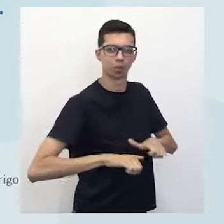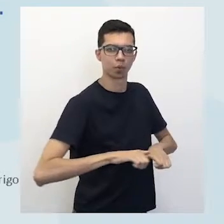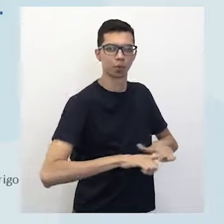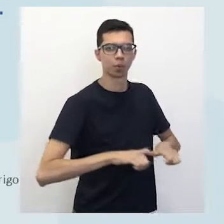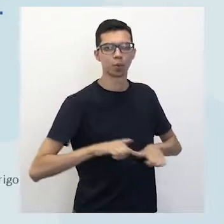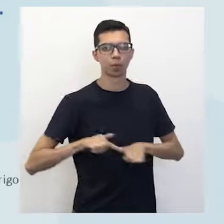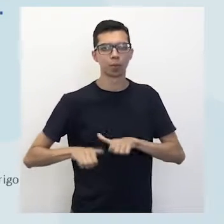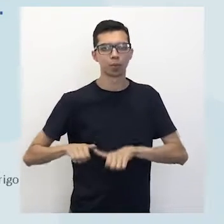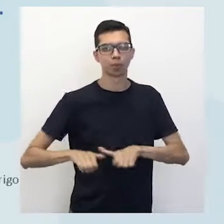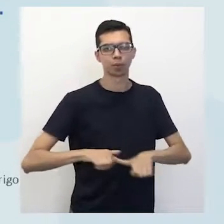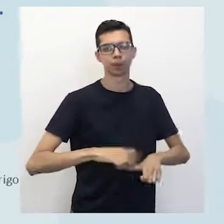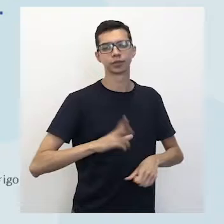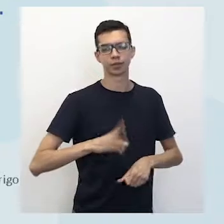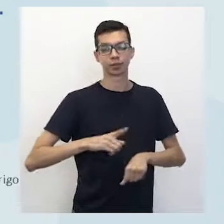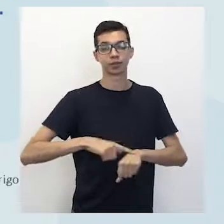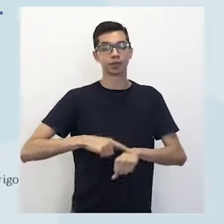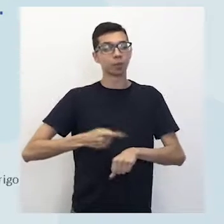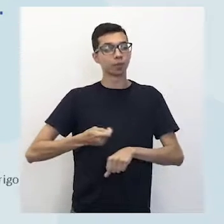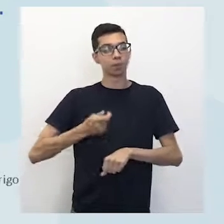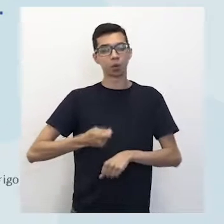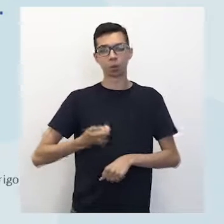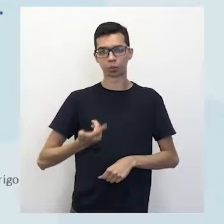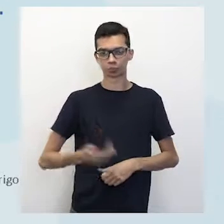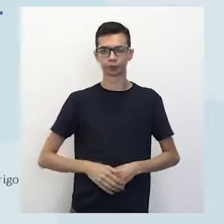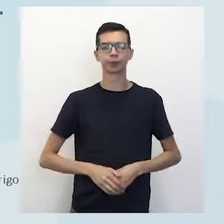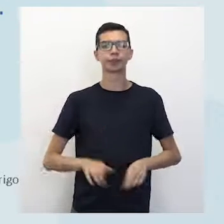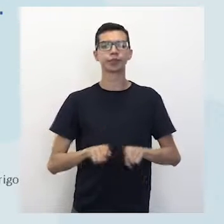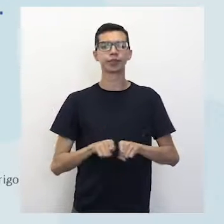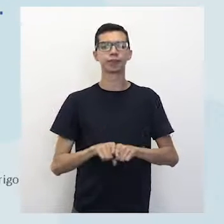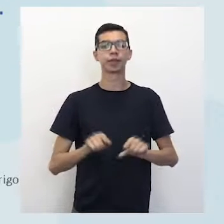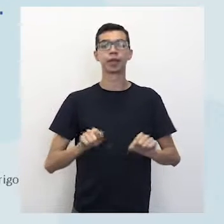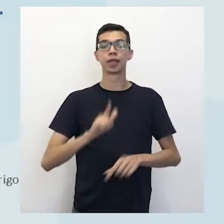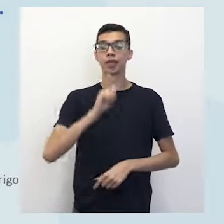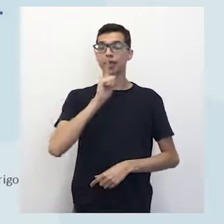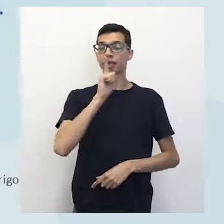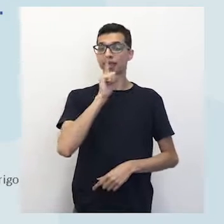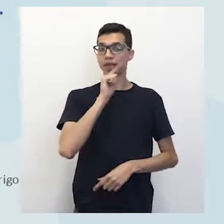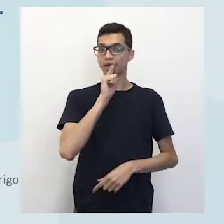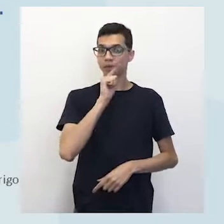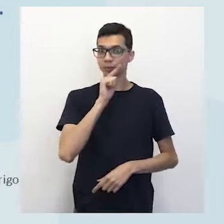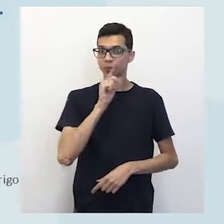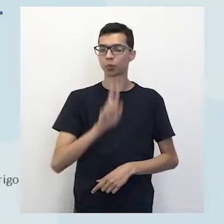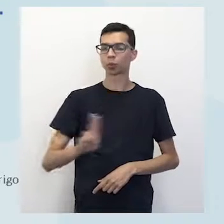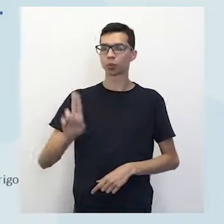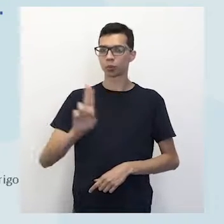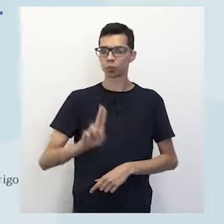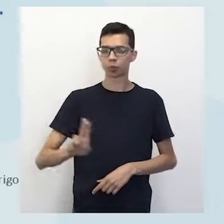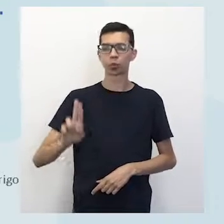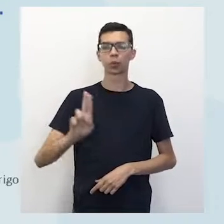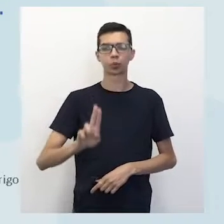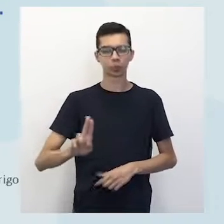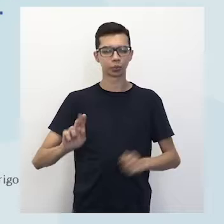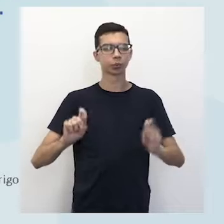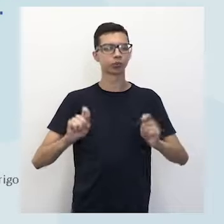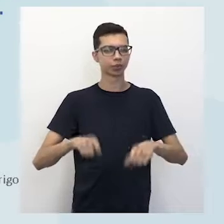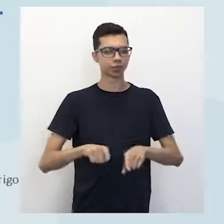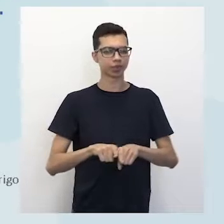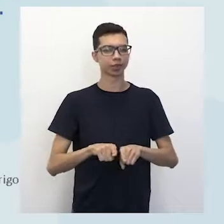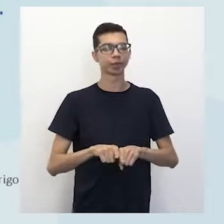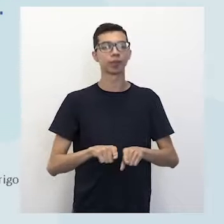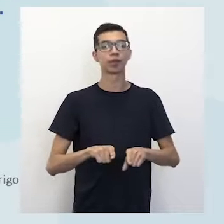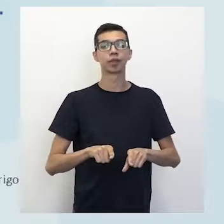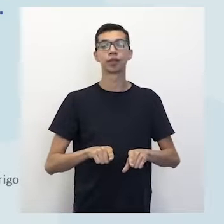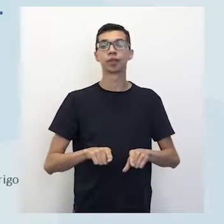e em menor tempo. O moinho d'água começou a ser utilizado no processamento aí de grãos, né? A drenagem